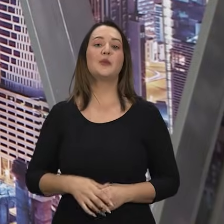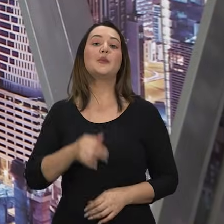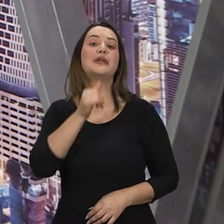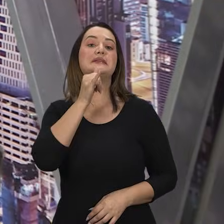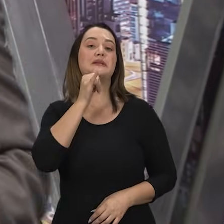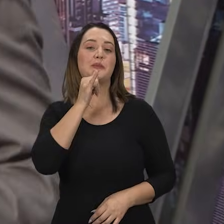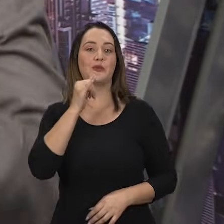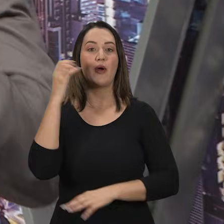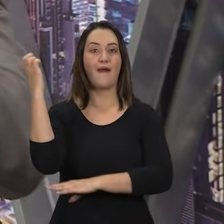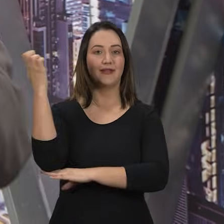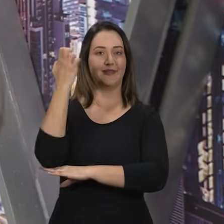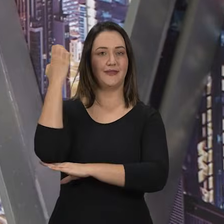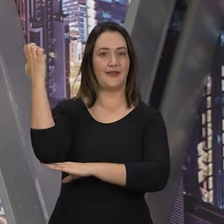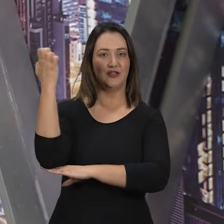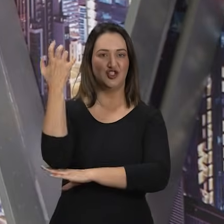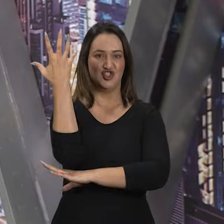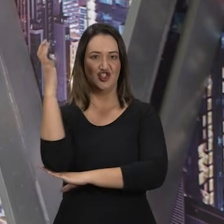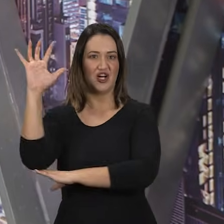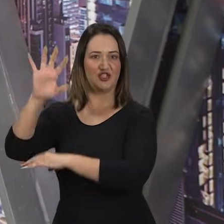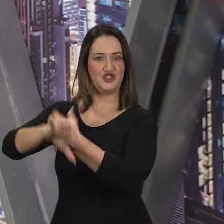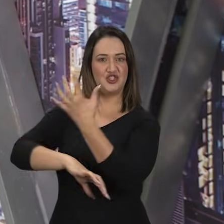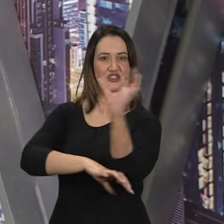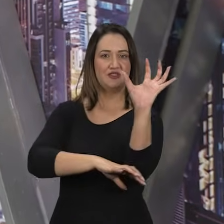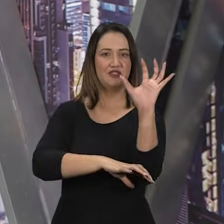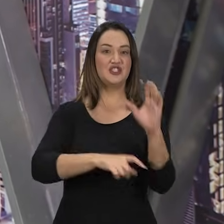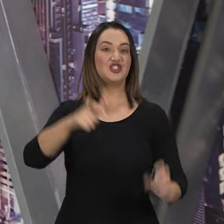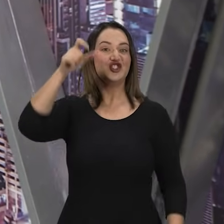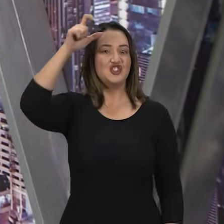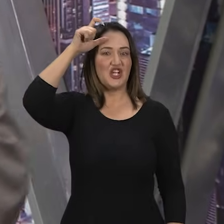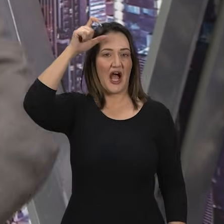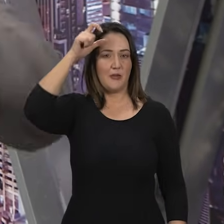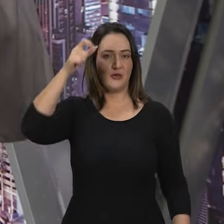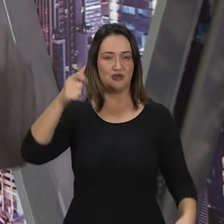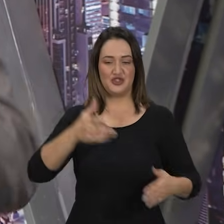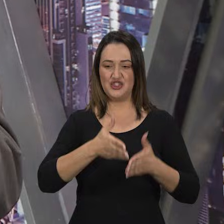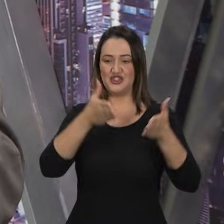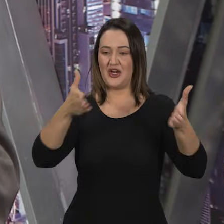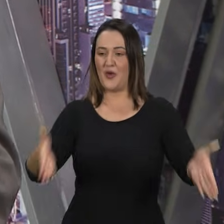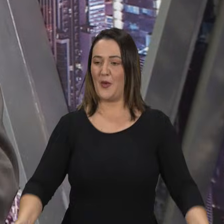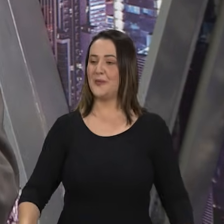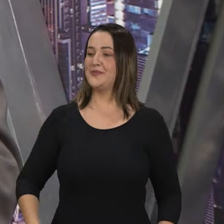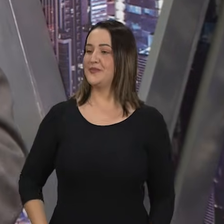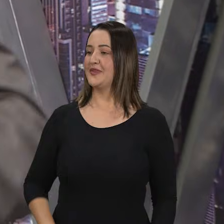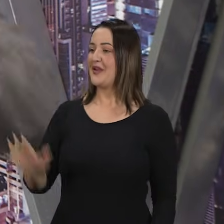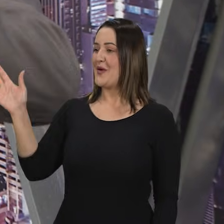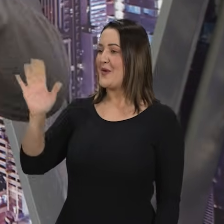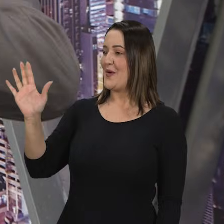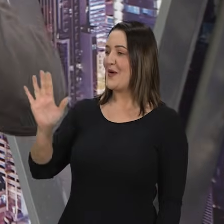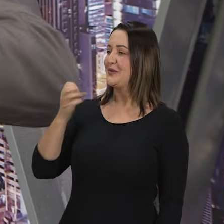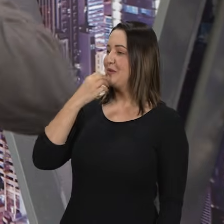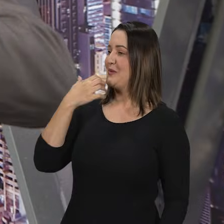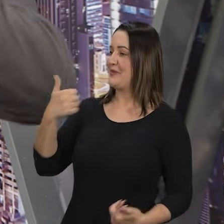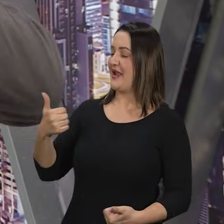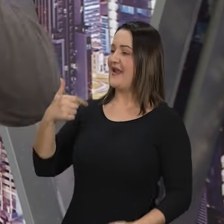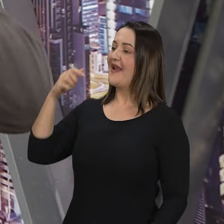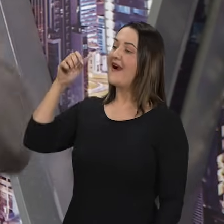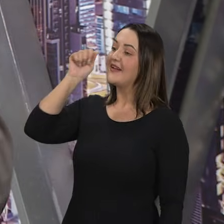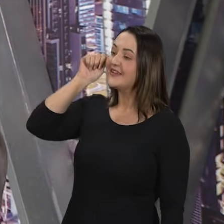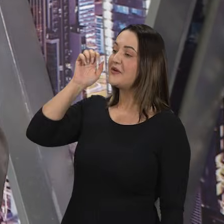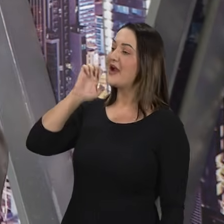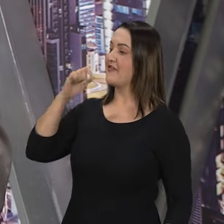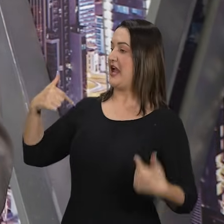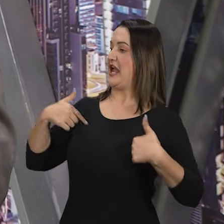analisar. Lá no Jardim do Éden, o diabo chegou assim, com a cara limpa, e chegou assim e falou: Oi Eva, olá